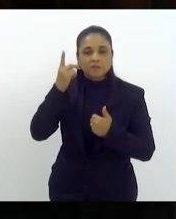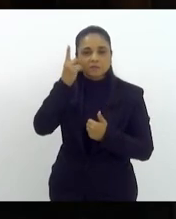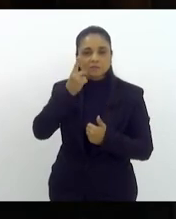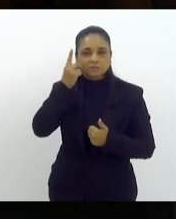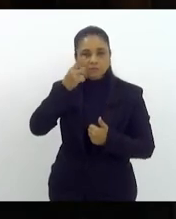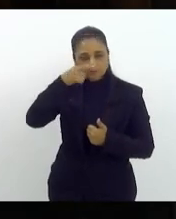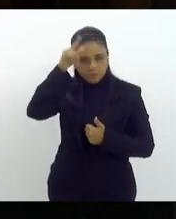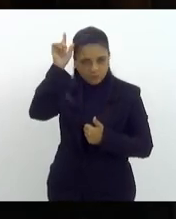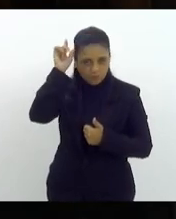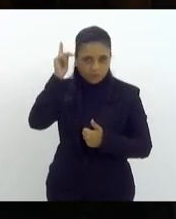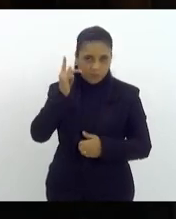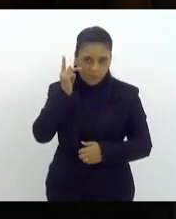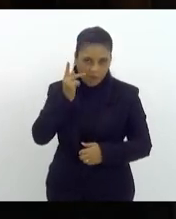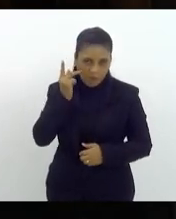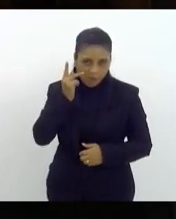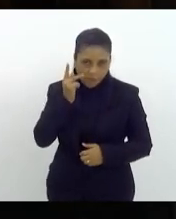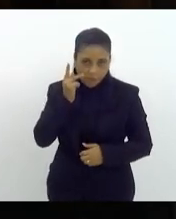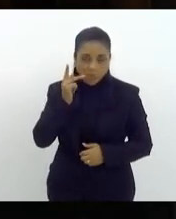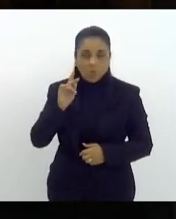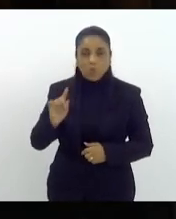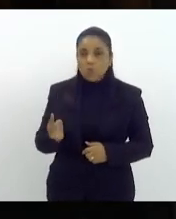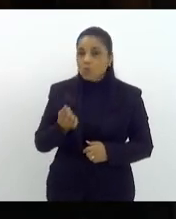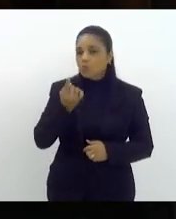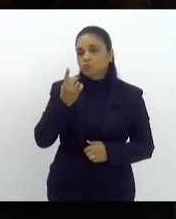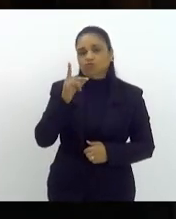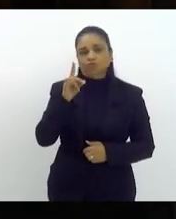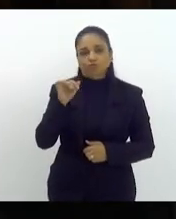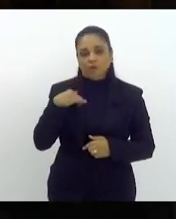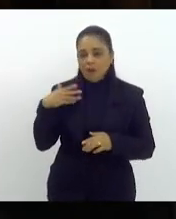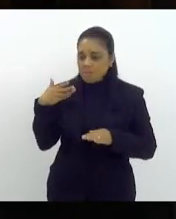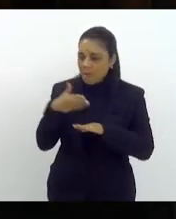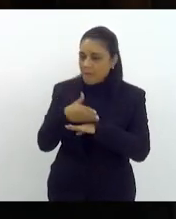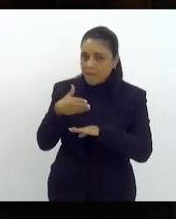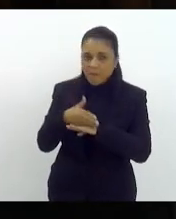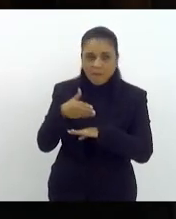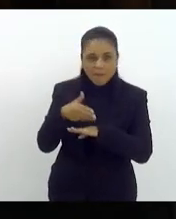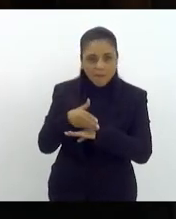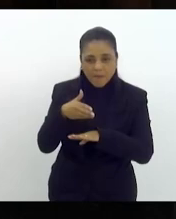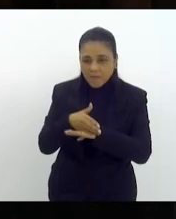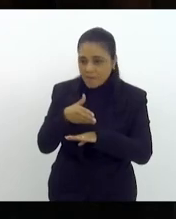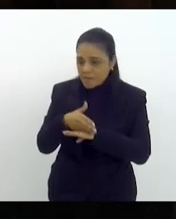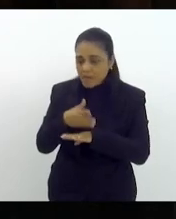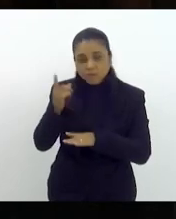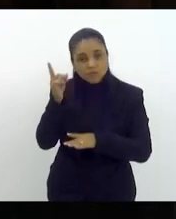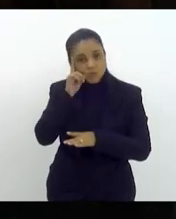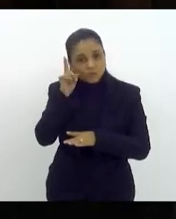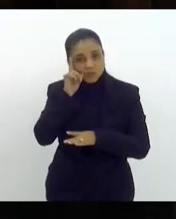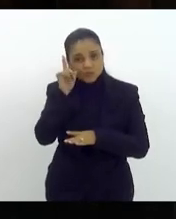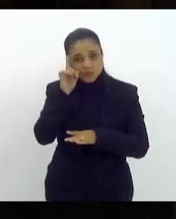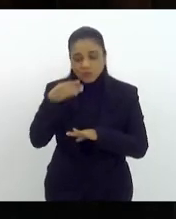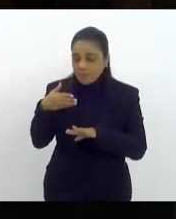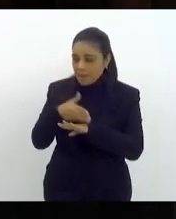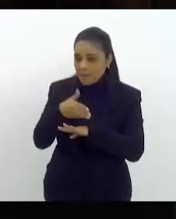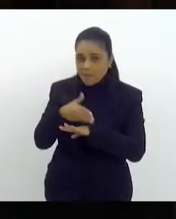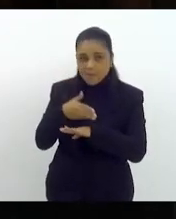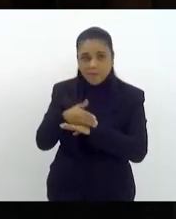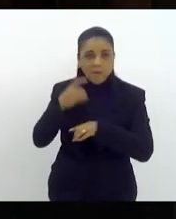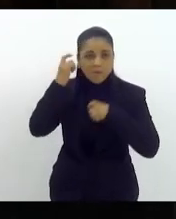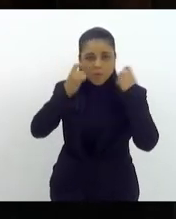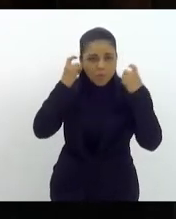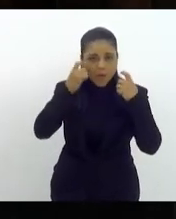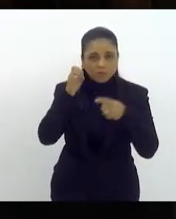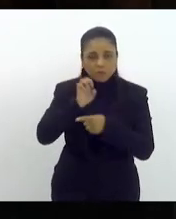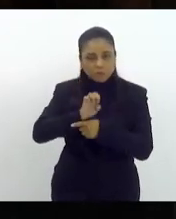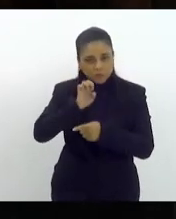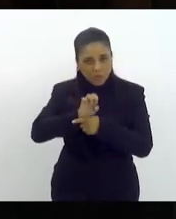Luiz Paulo né que não tem um só dia que a gente não vê o deputado preocupado com o estado e deputado